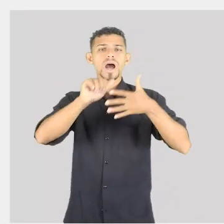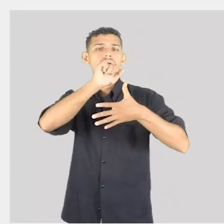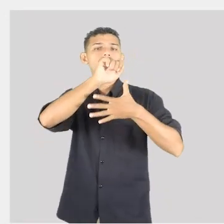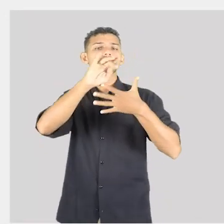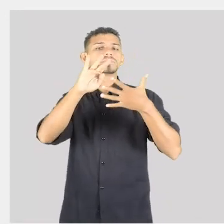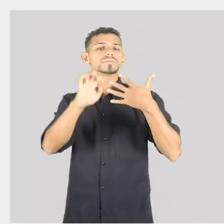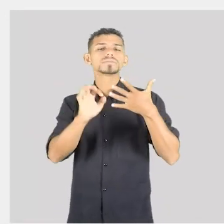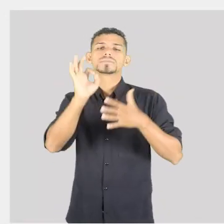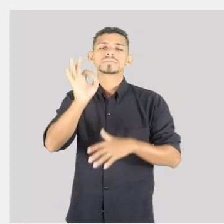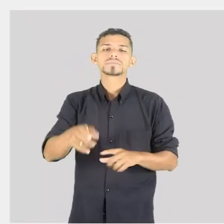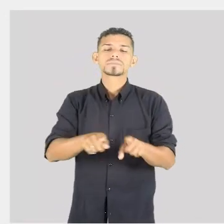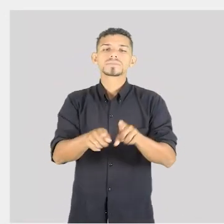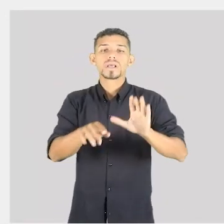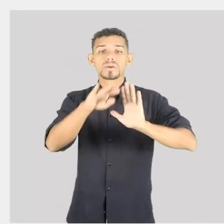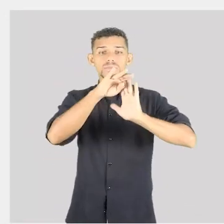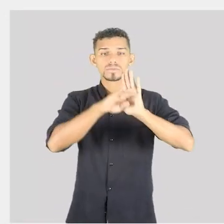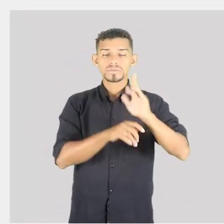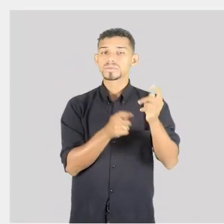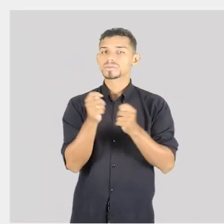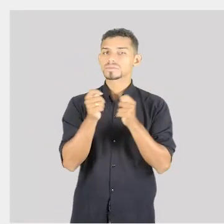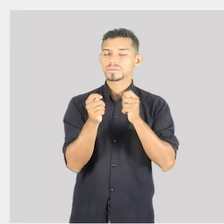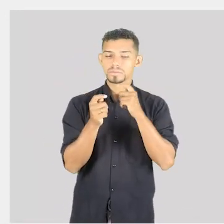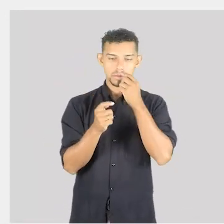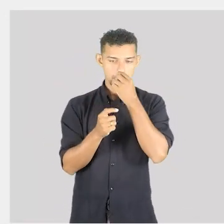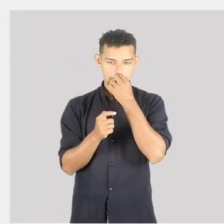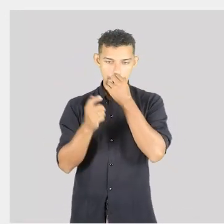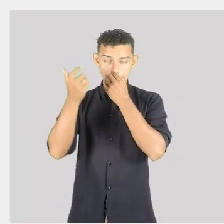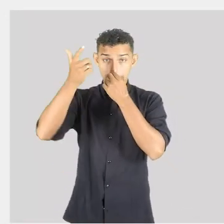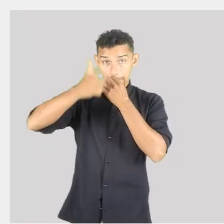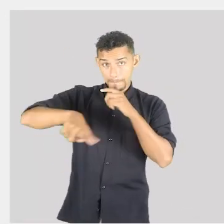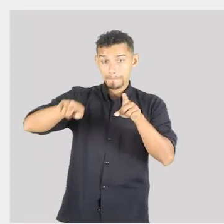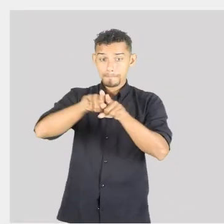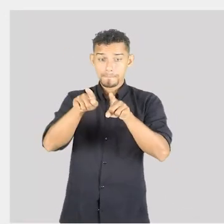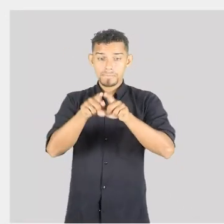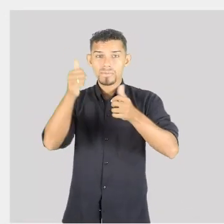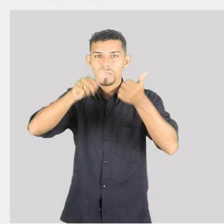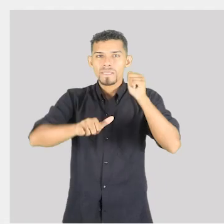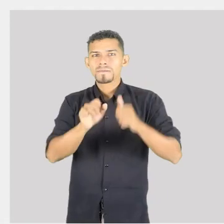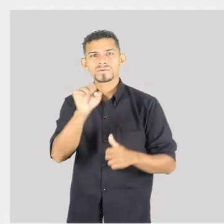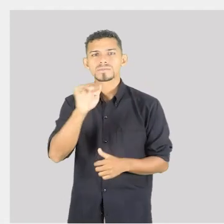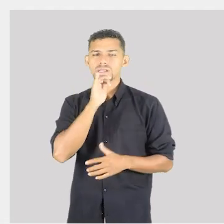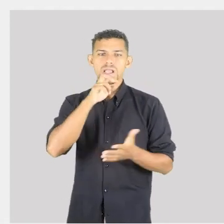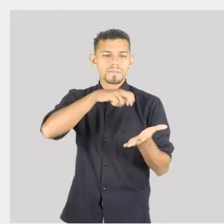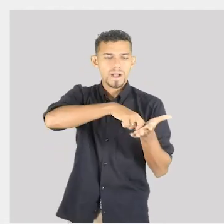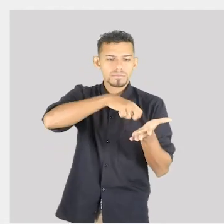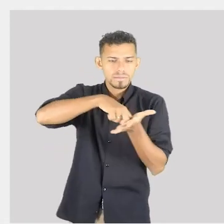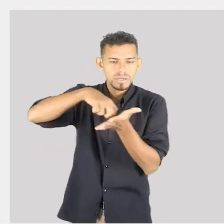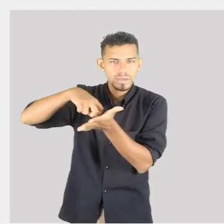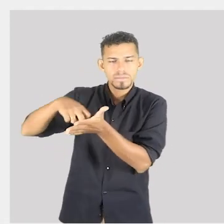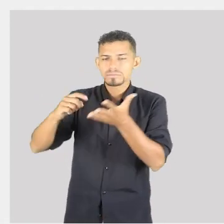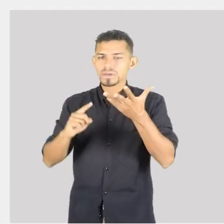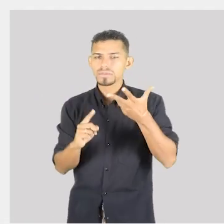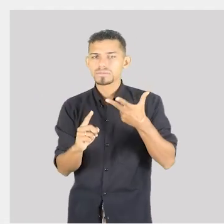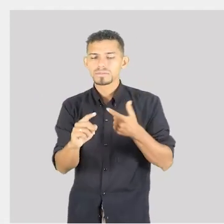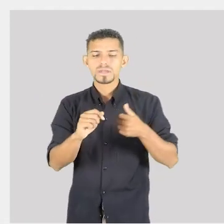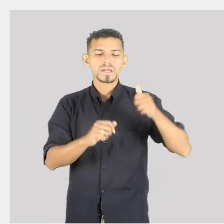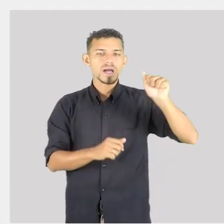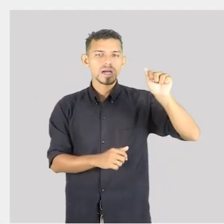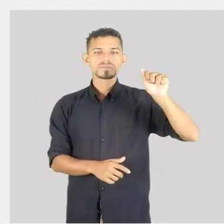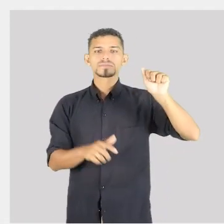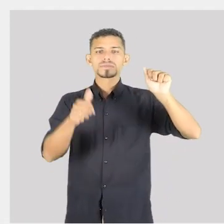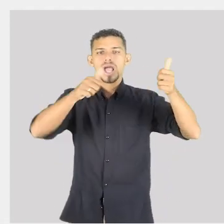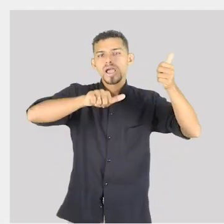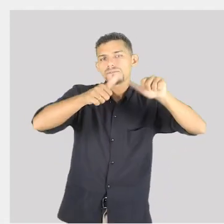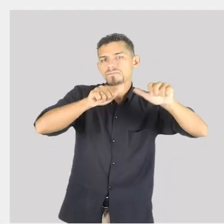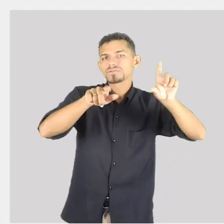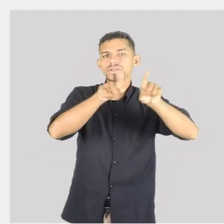alternativa correta acerca do processo administrativo. Novamente, analisar sentença por sentença. Letra A, da revisão